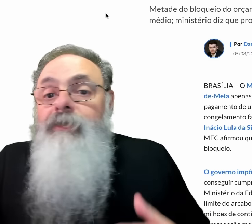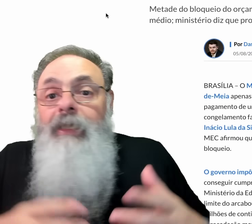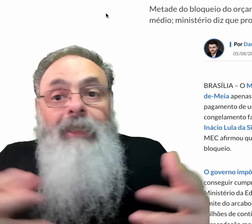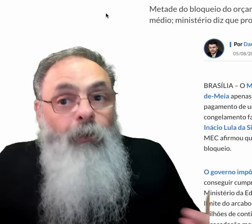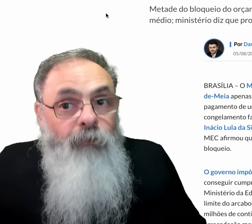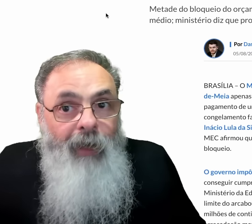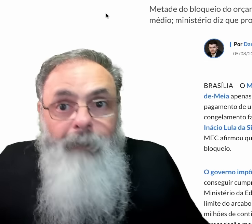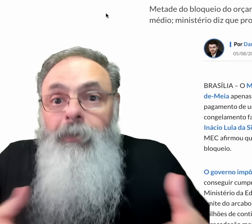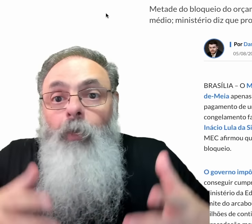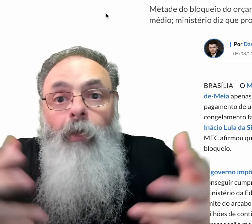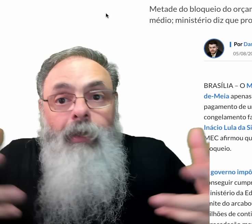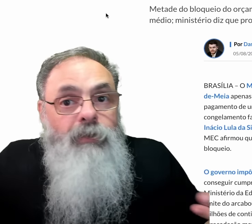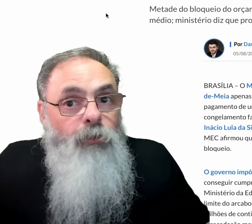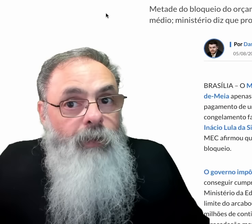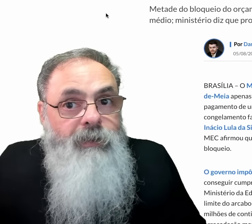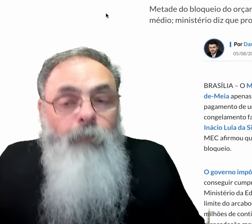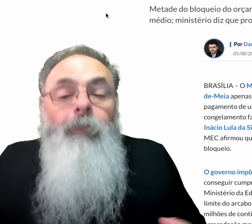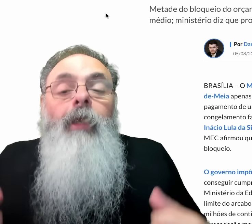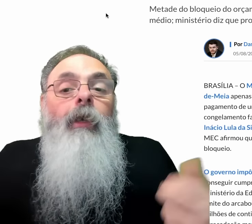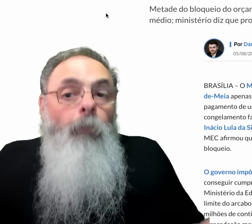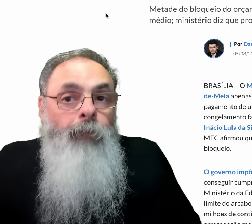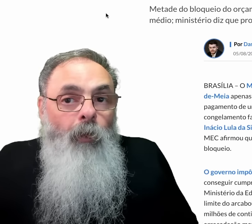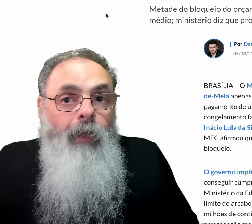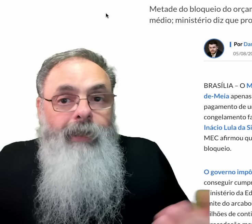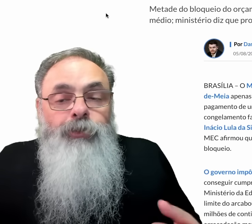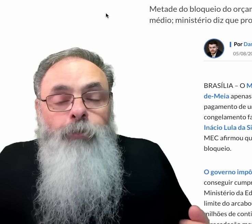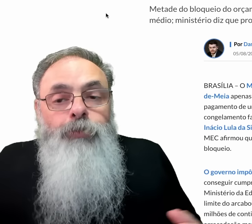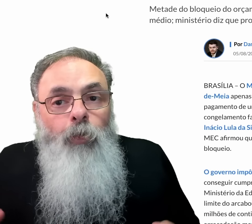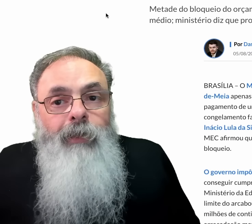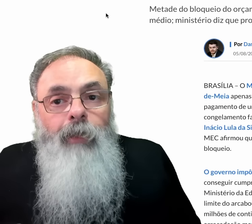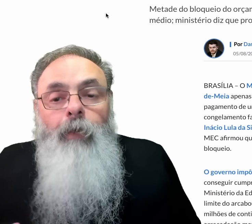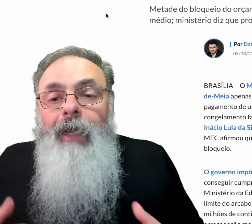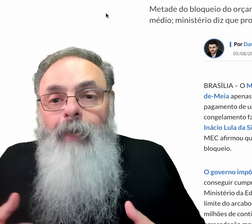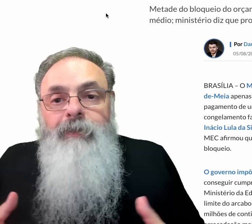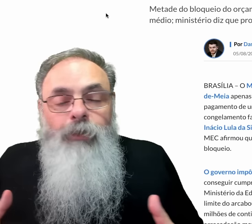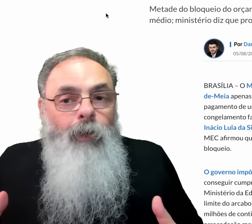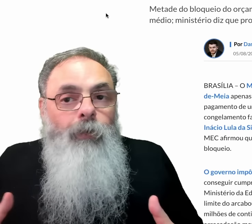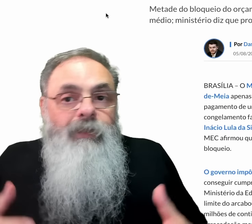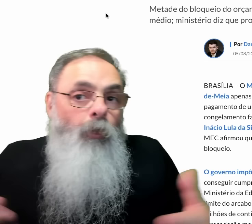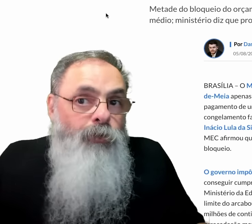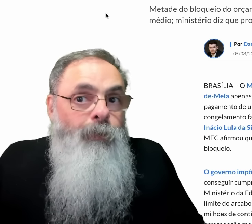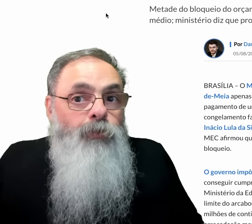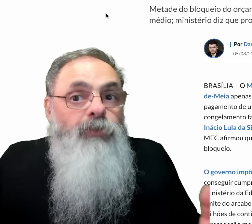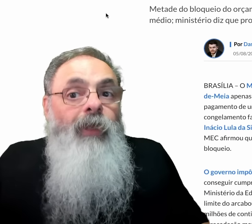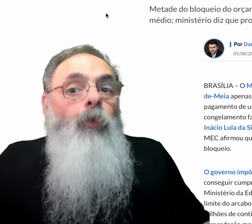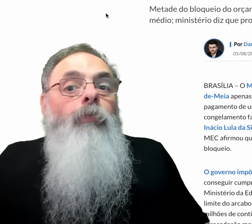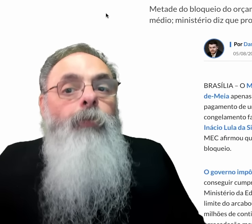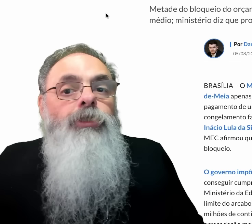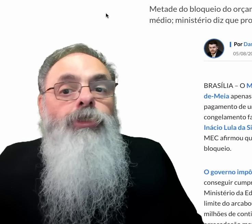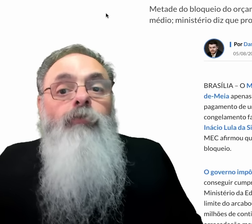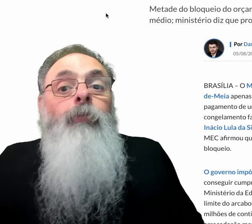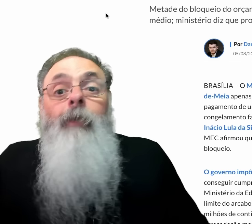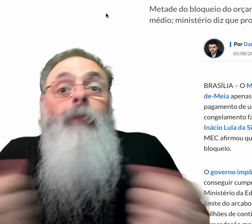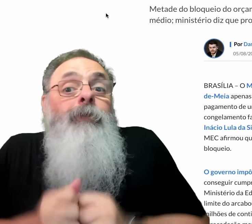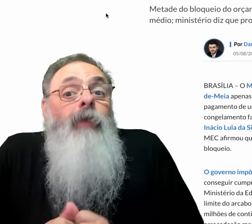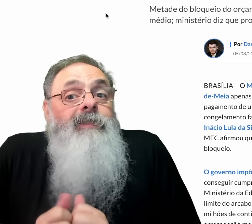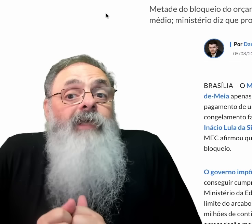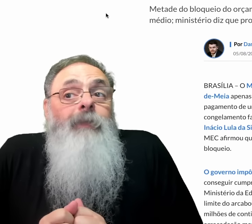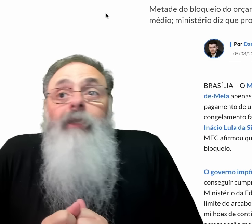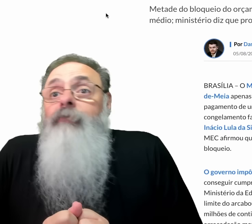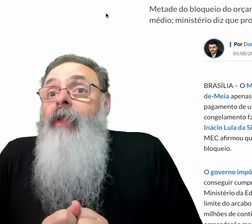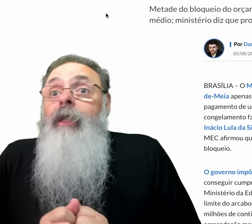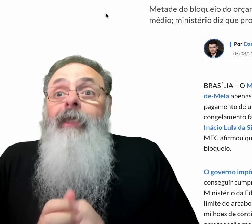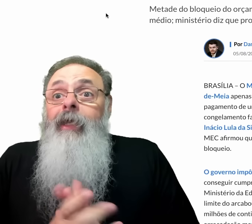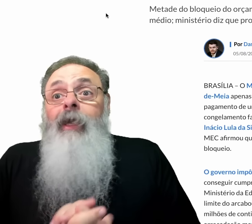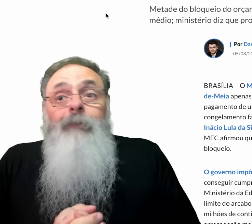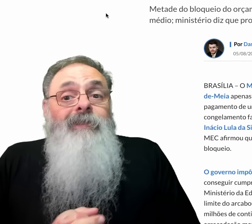alguma coisa não vai pior a situação O pior é que esse tipo de modelo acaba sendo uma coisa que algumas pessoas vem como positivo por quê Porque a pessoa recebe